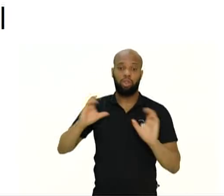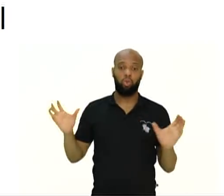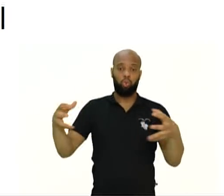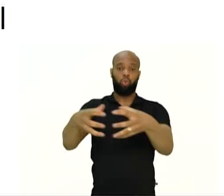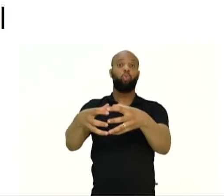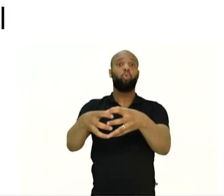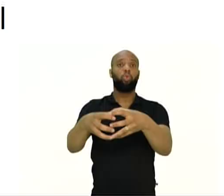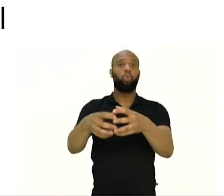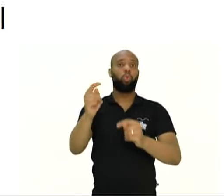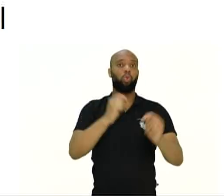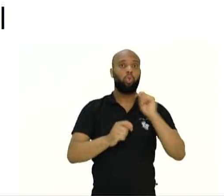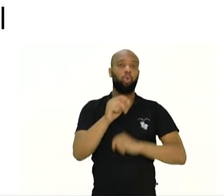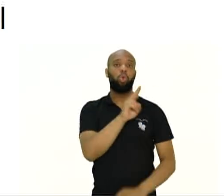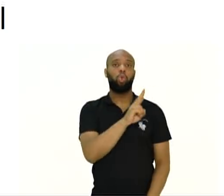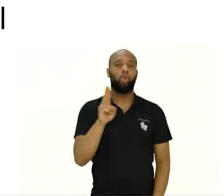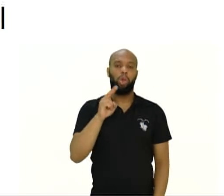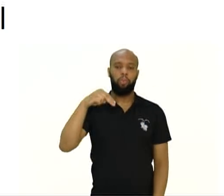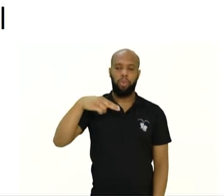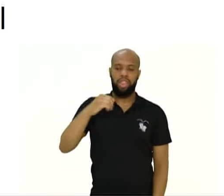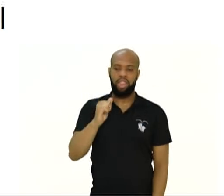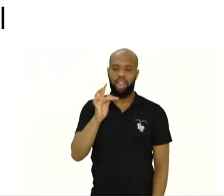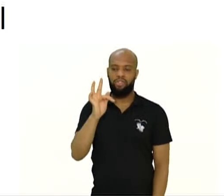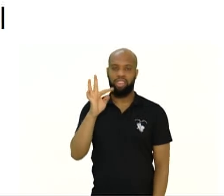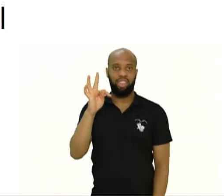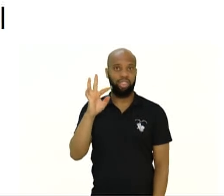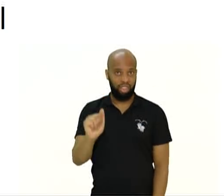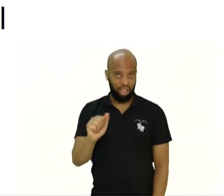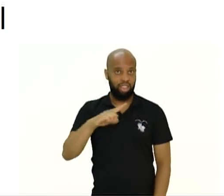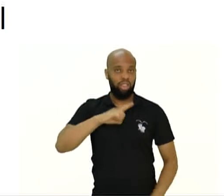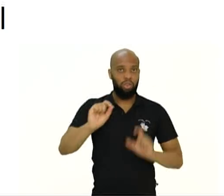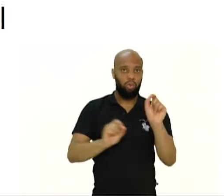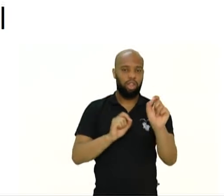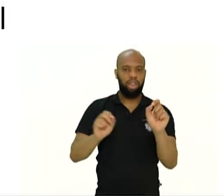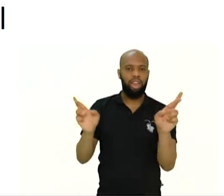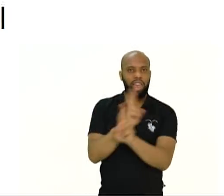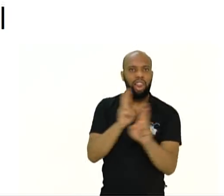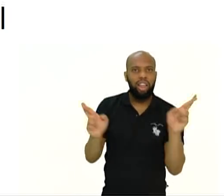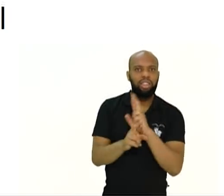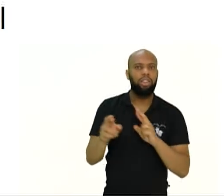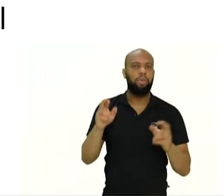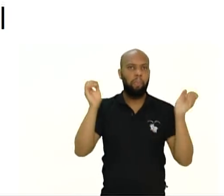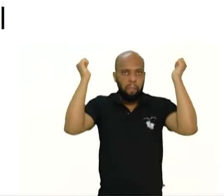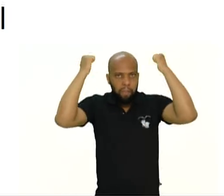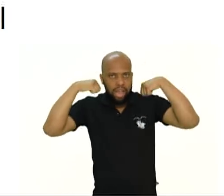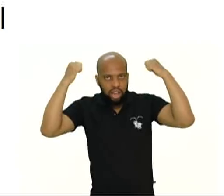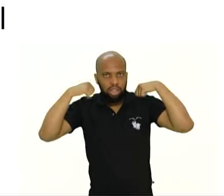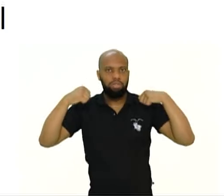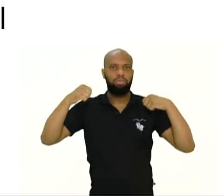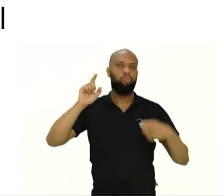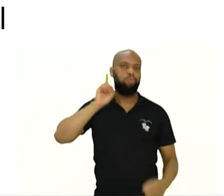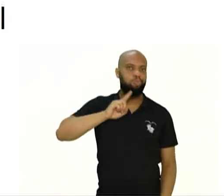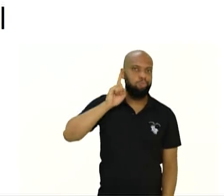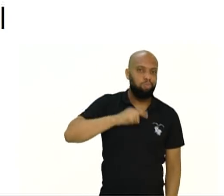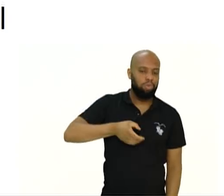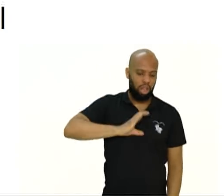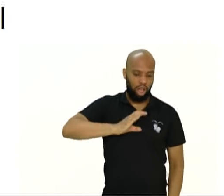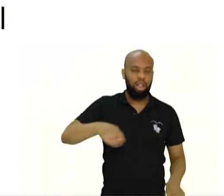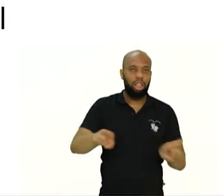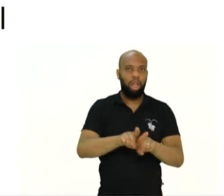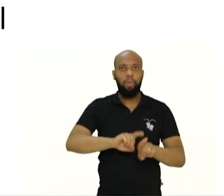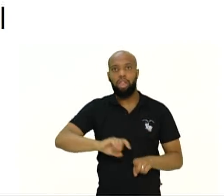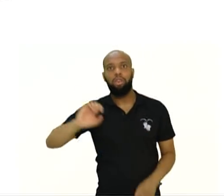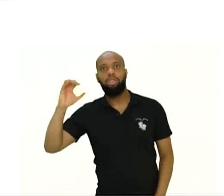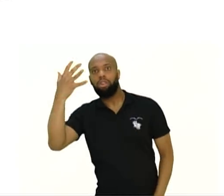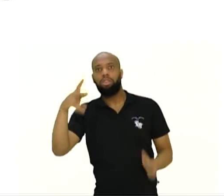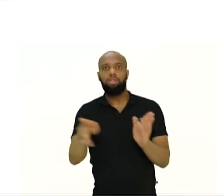econômico que se chama NAFTA, né? Então, as relações comerciais entre México, Estados Unidos e Canadá ocorrem por conta desse acordo,